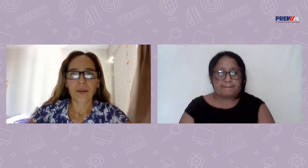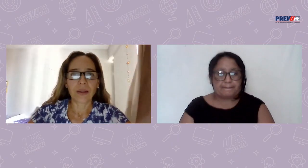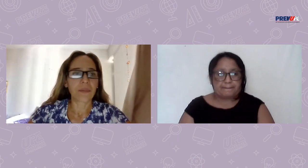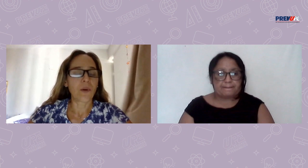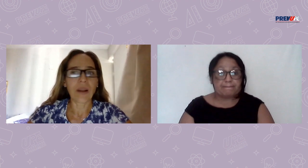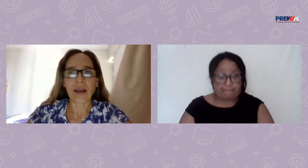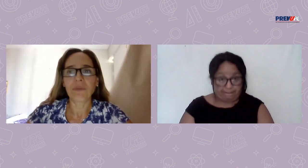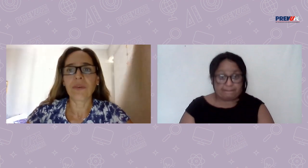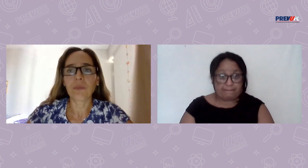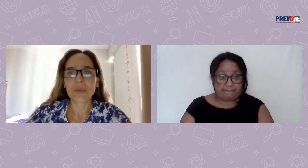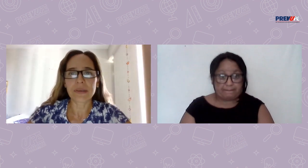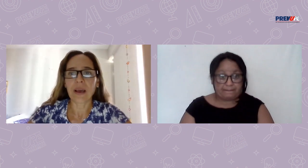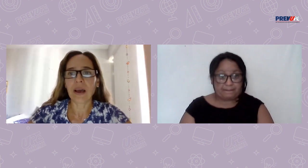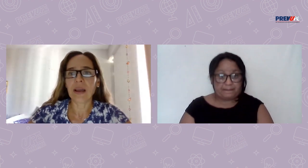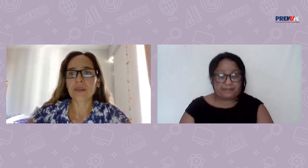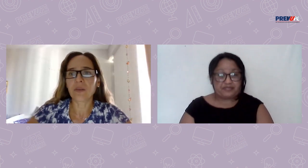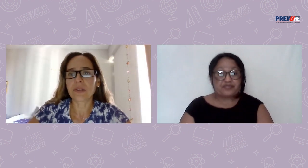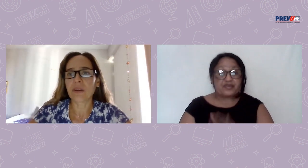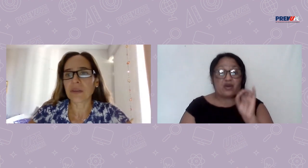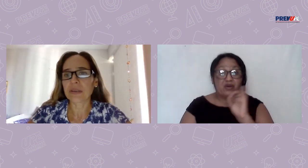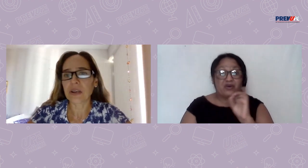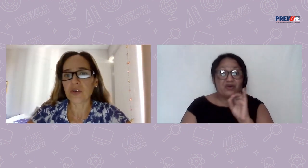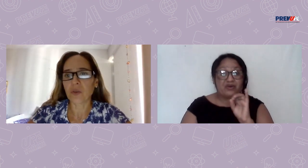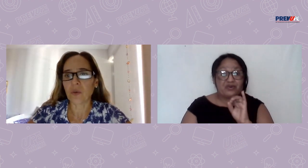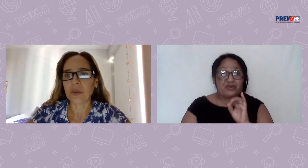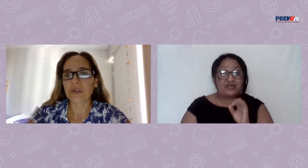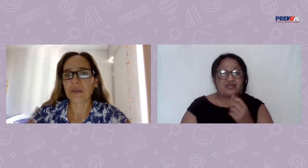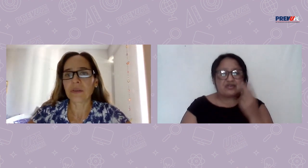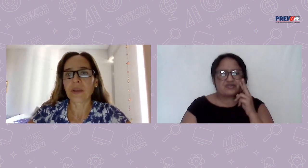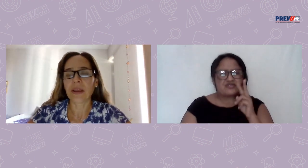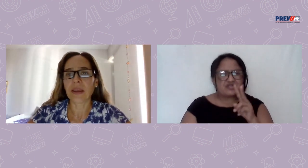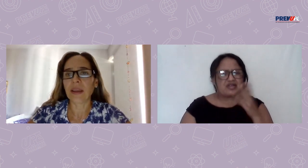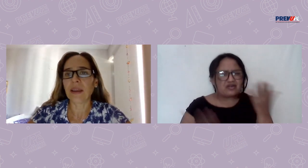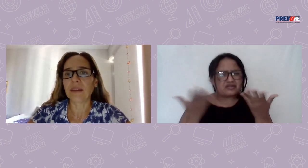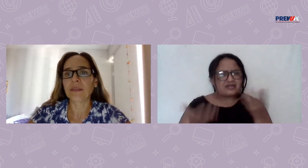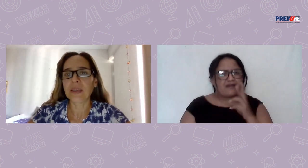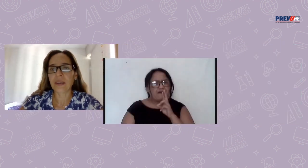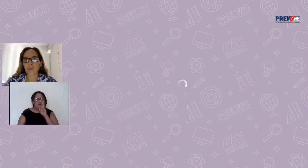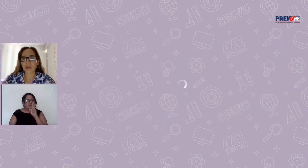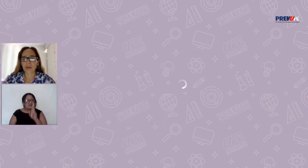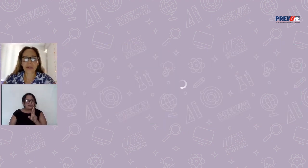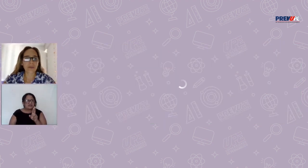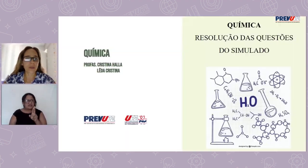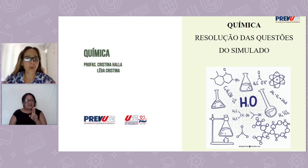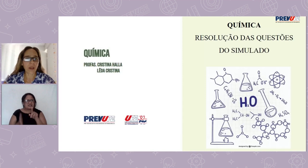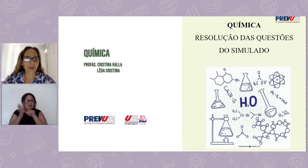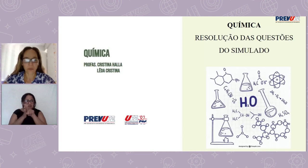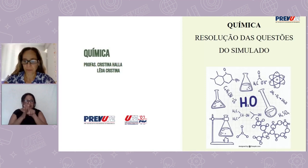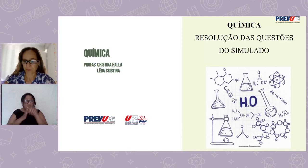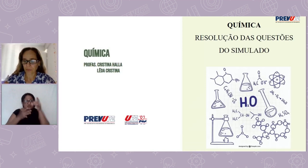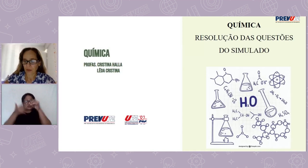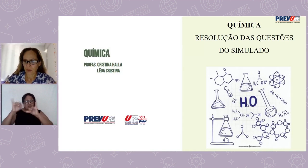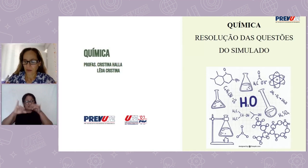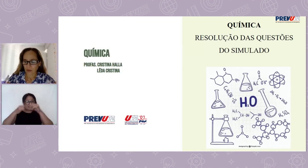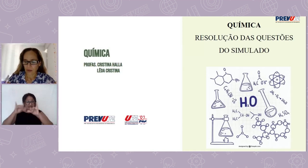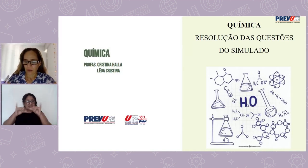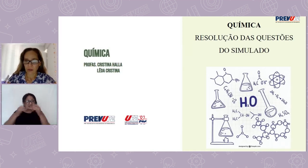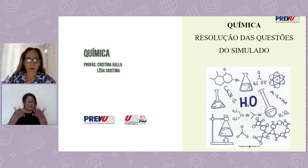Olá vamos a resolução das questões de química não é do simulado